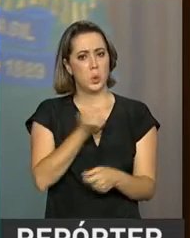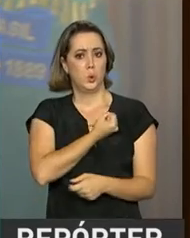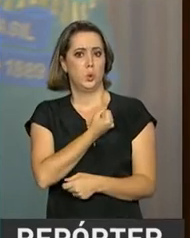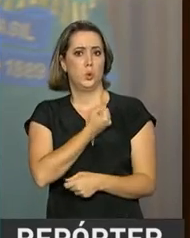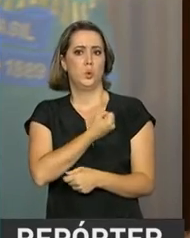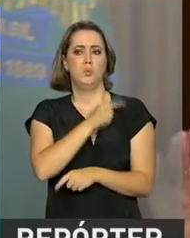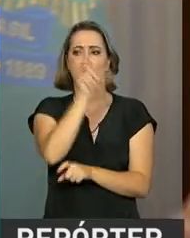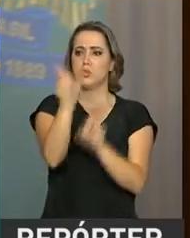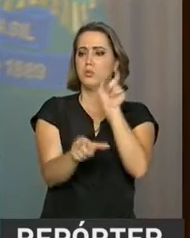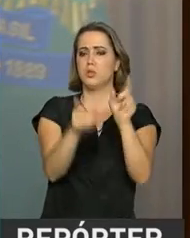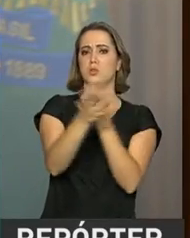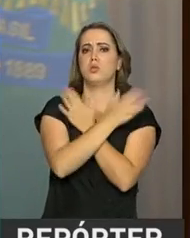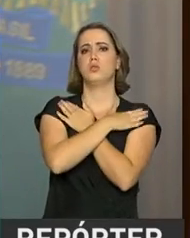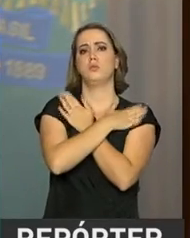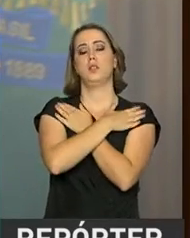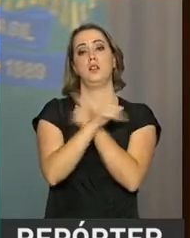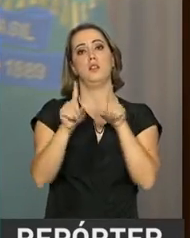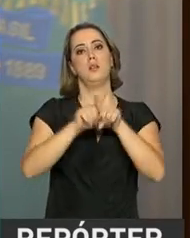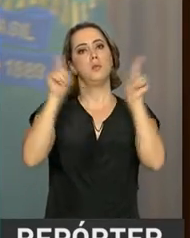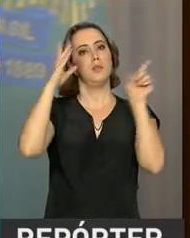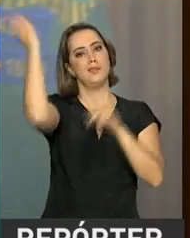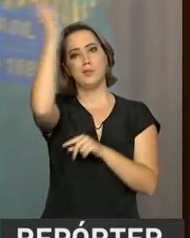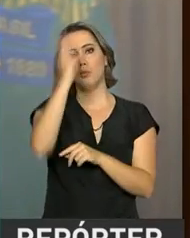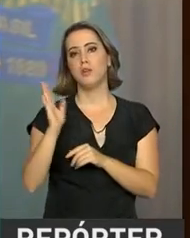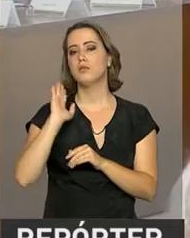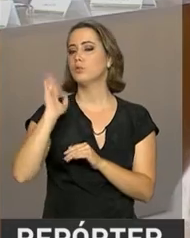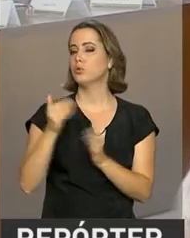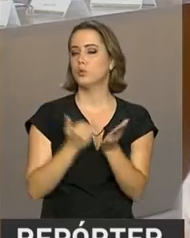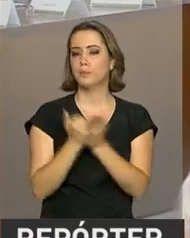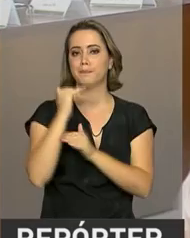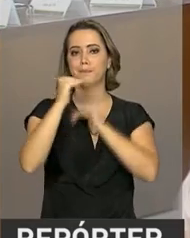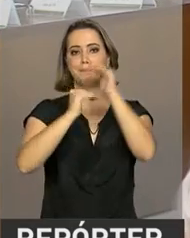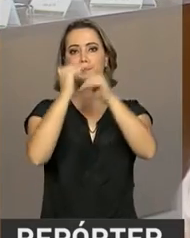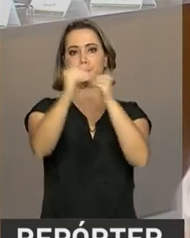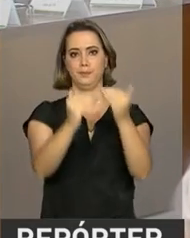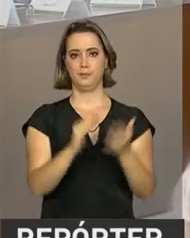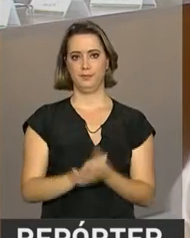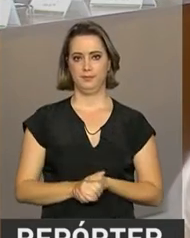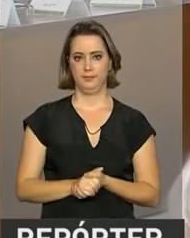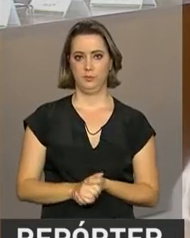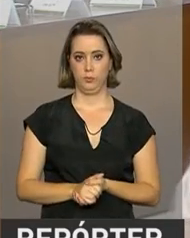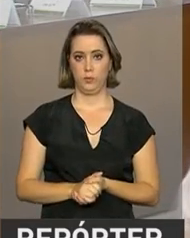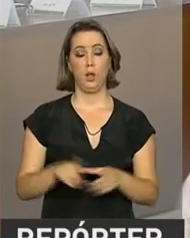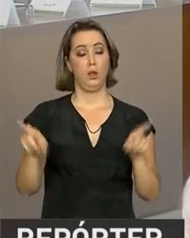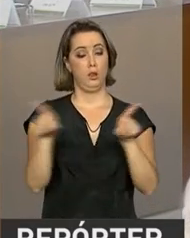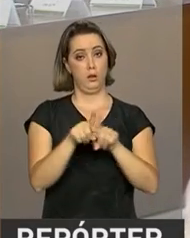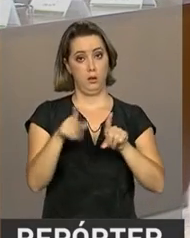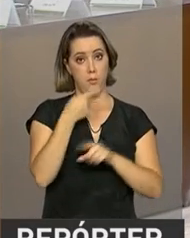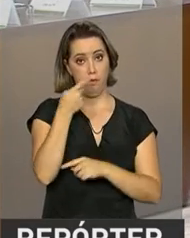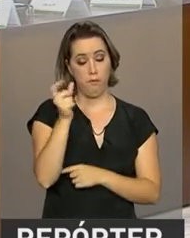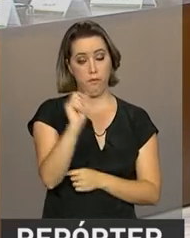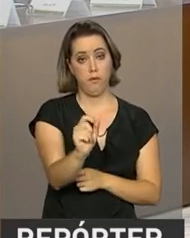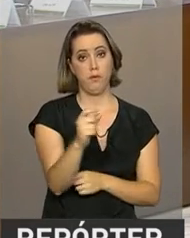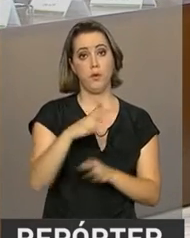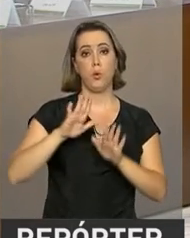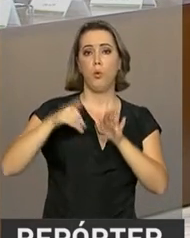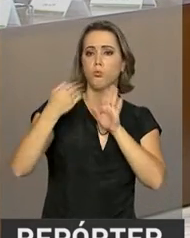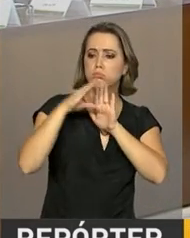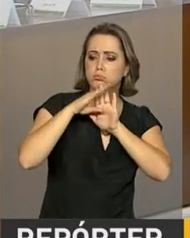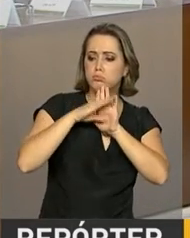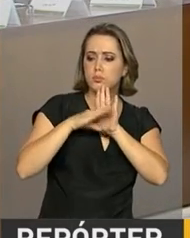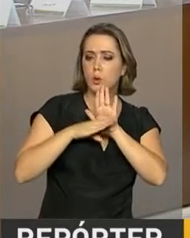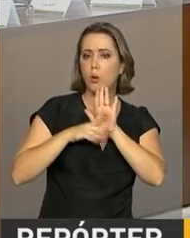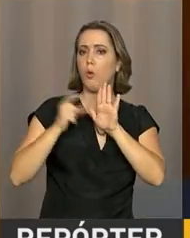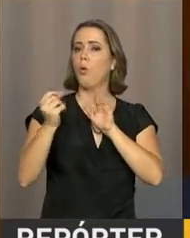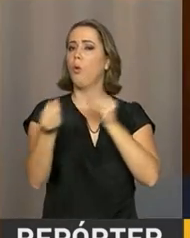de pagava no brasil já começou a crescer o ministro da fazenda apontou ainda os argumentos que mostram que o país já entrou em